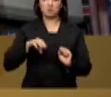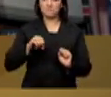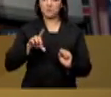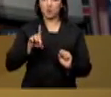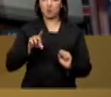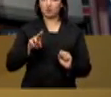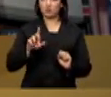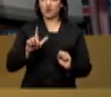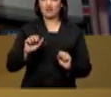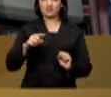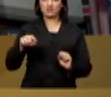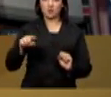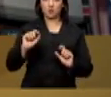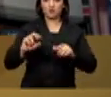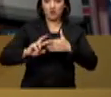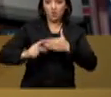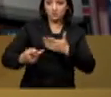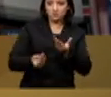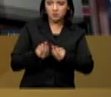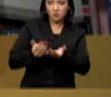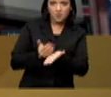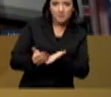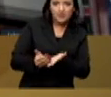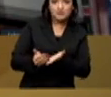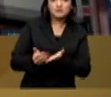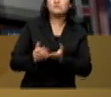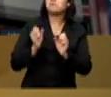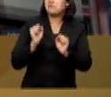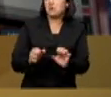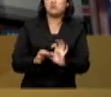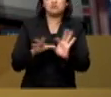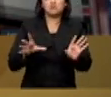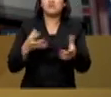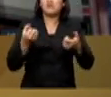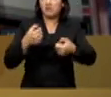caso a proposição de solução de mérito